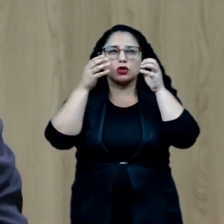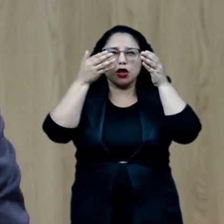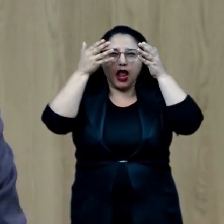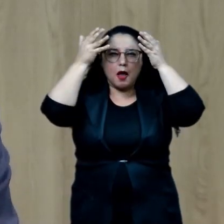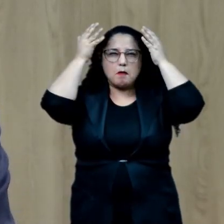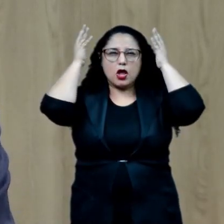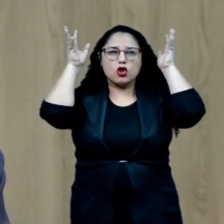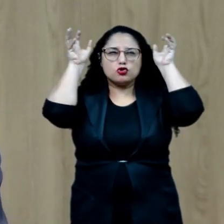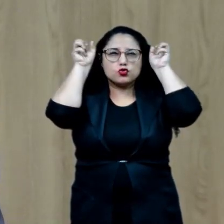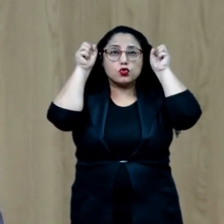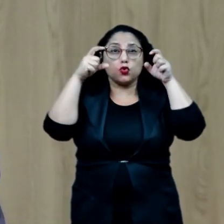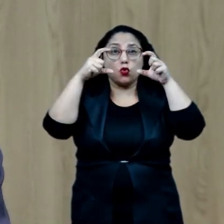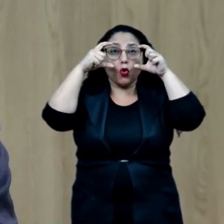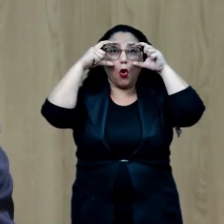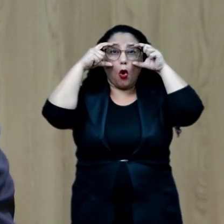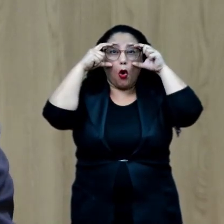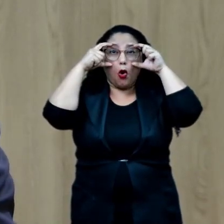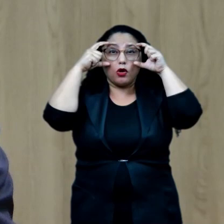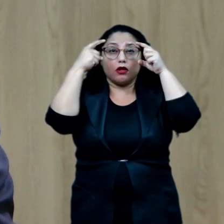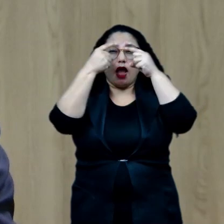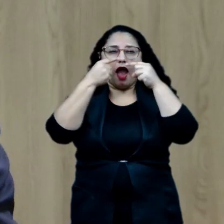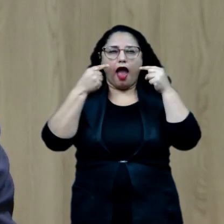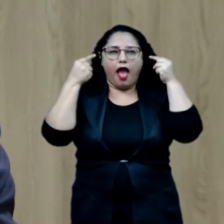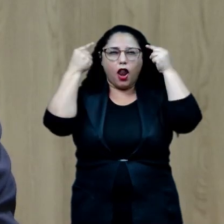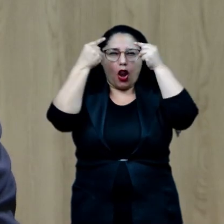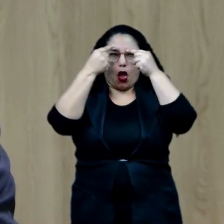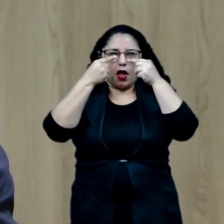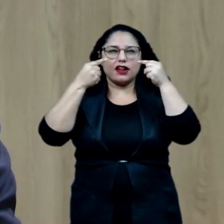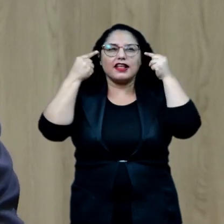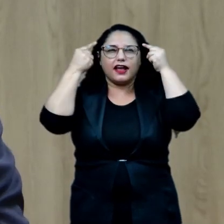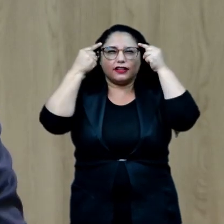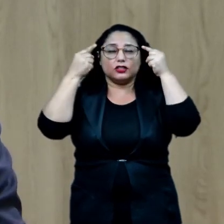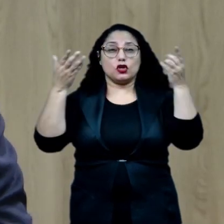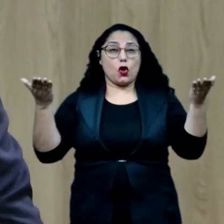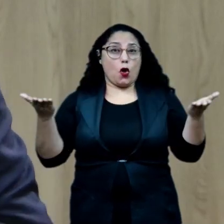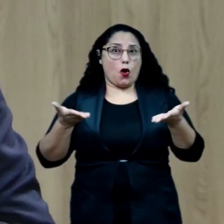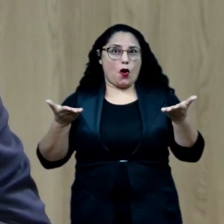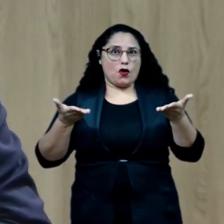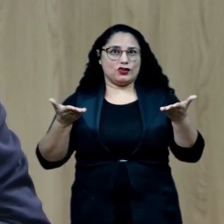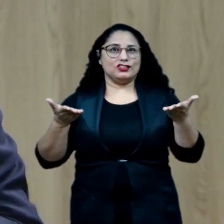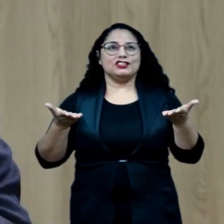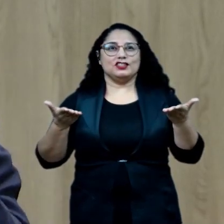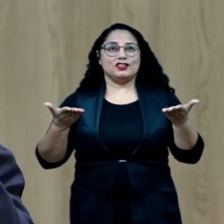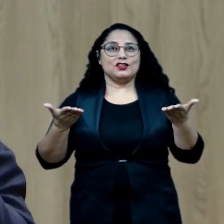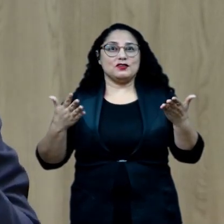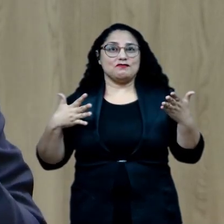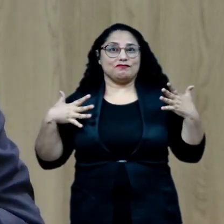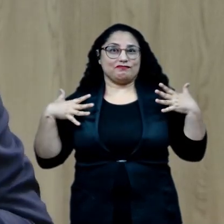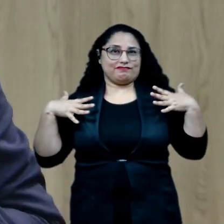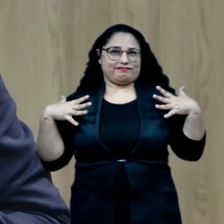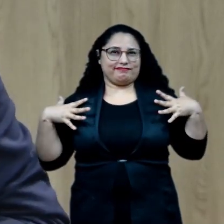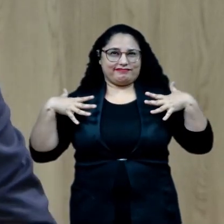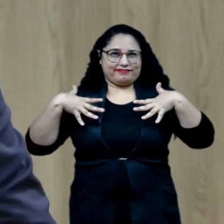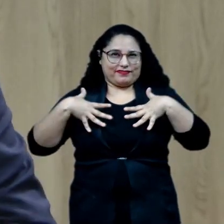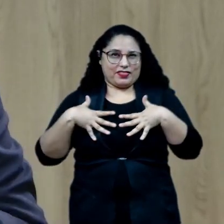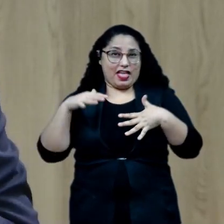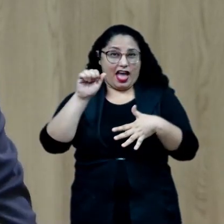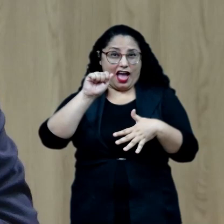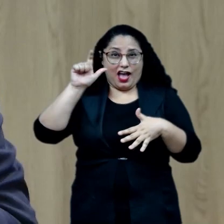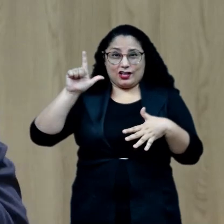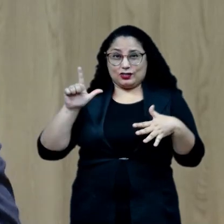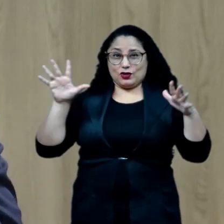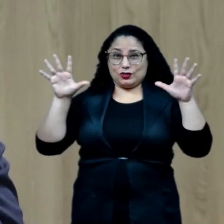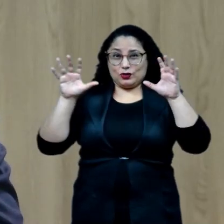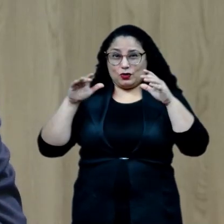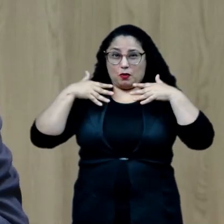cabelo escuro, uso óculos com armação arredondada e hoje estou com um blazer azul